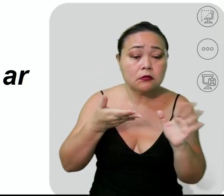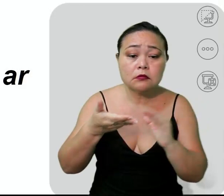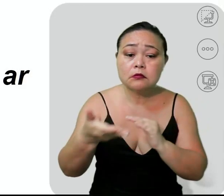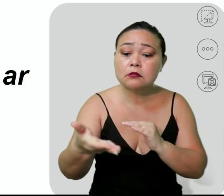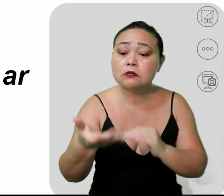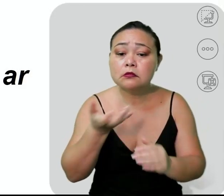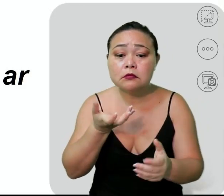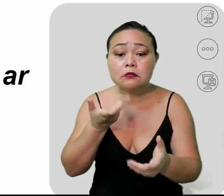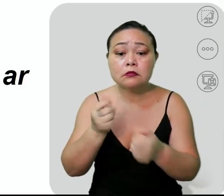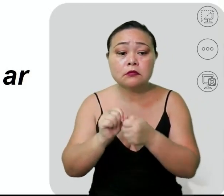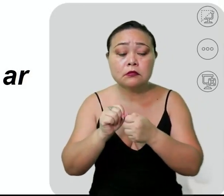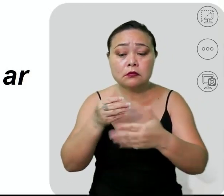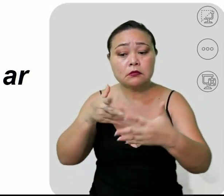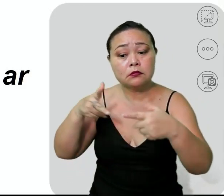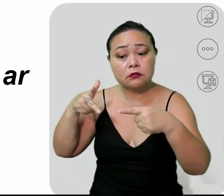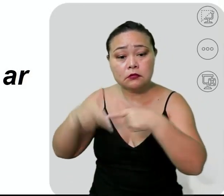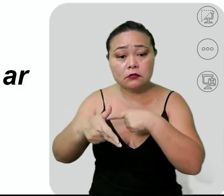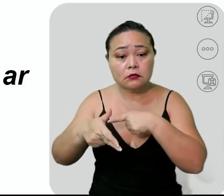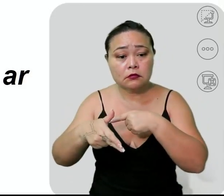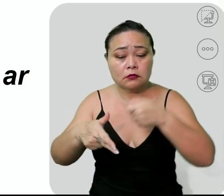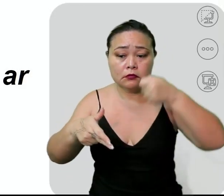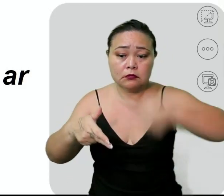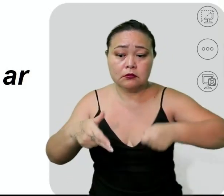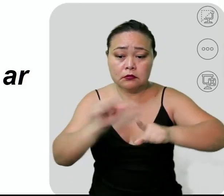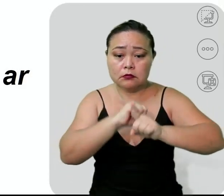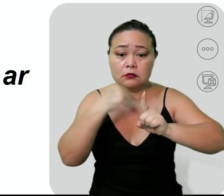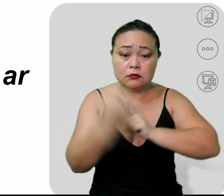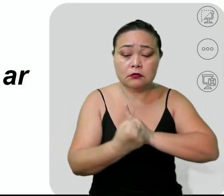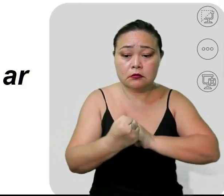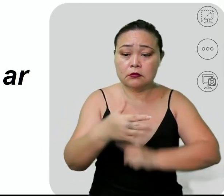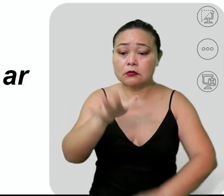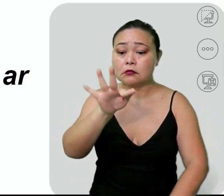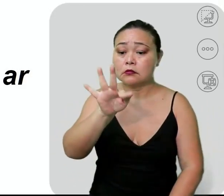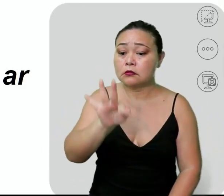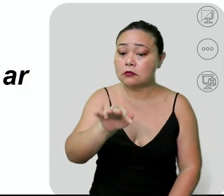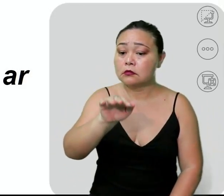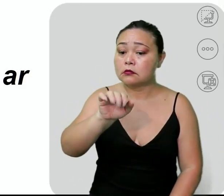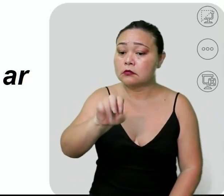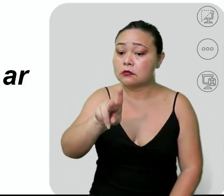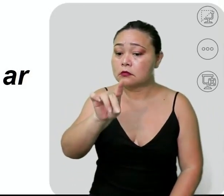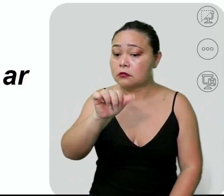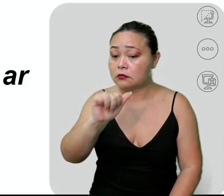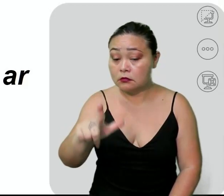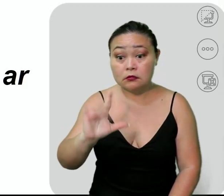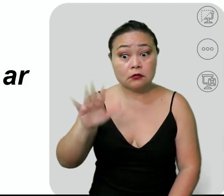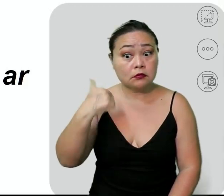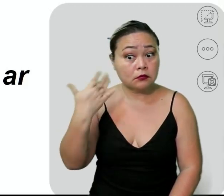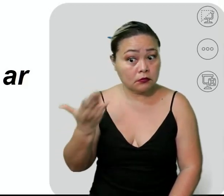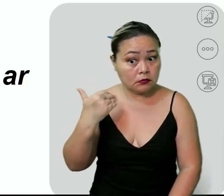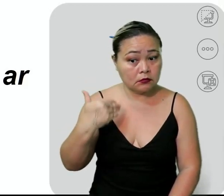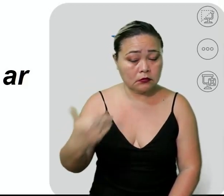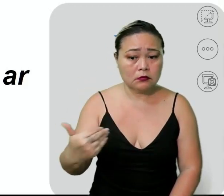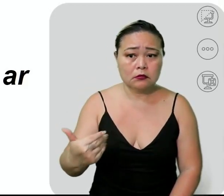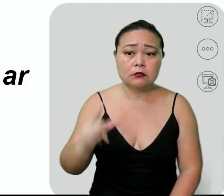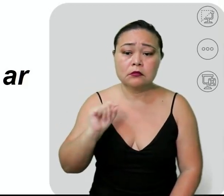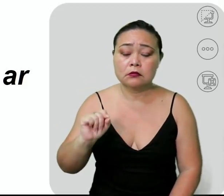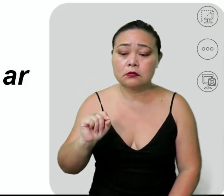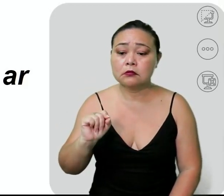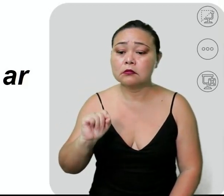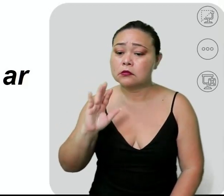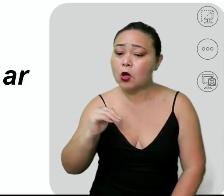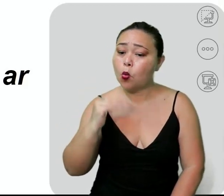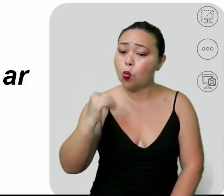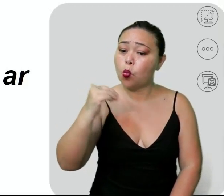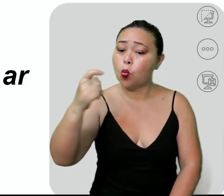aqueles que desejavam romper com a rigidez da sociedade feudal. Vejam só, já vai começar a ver o